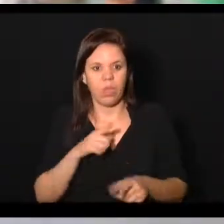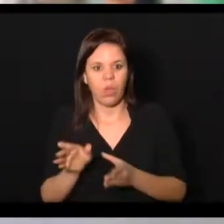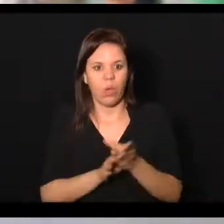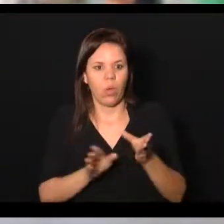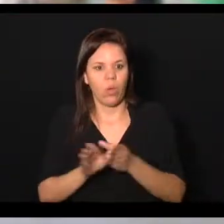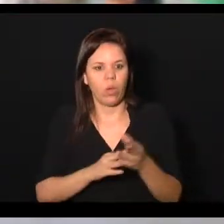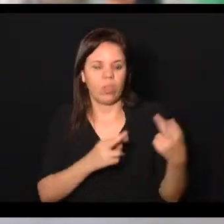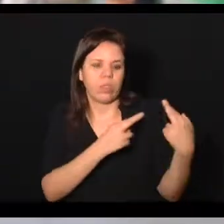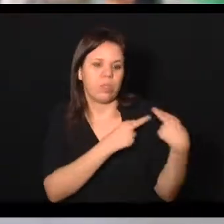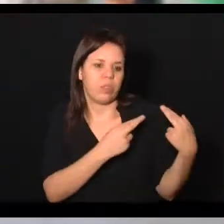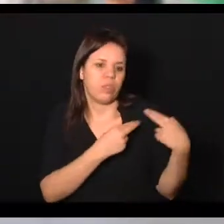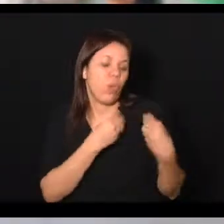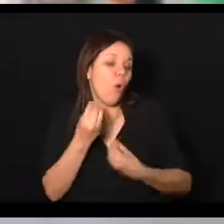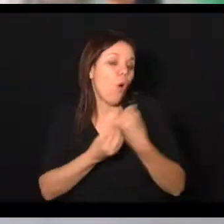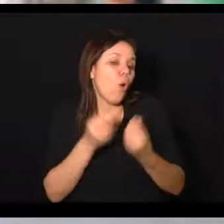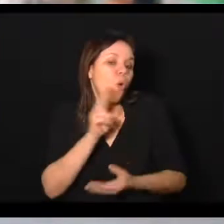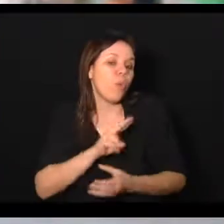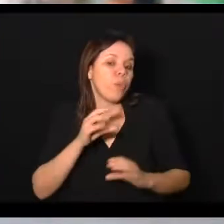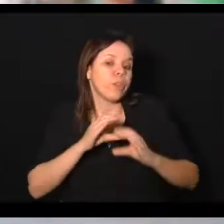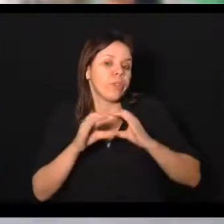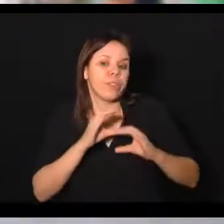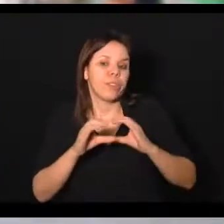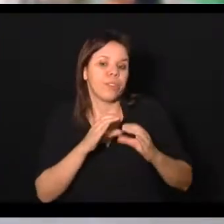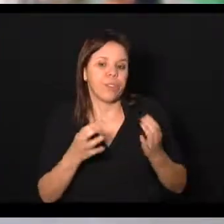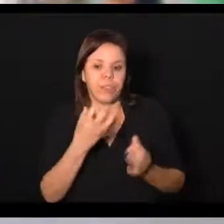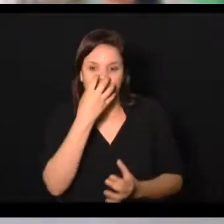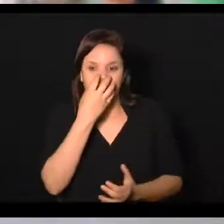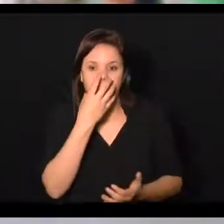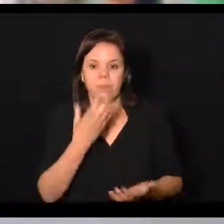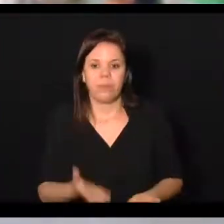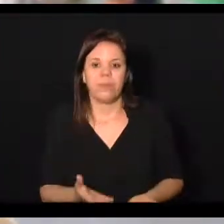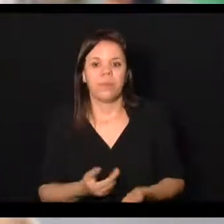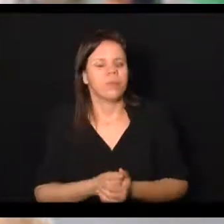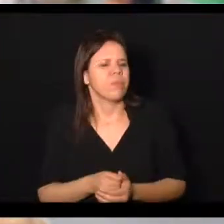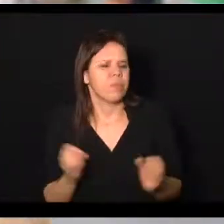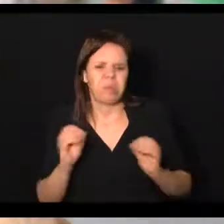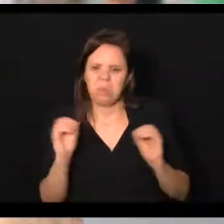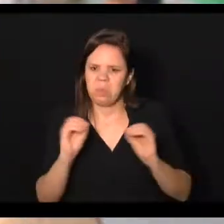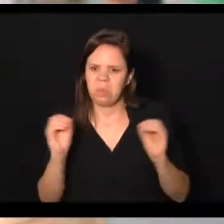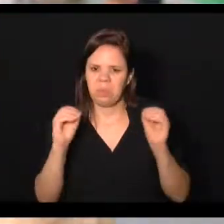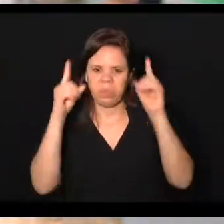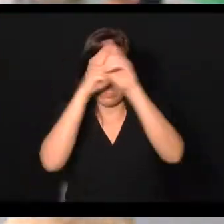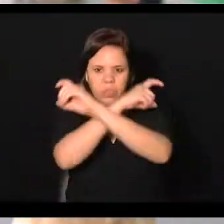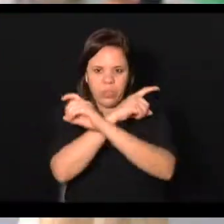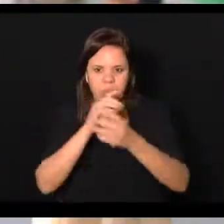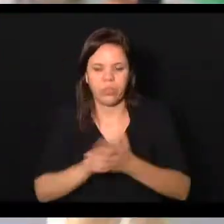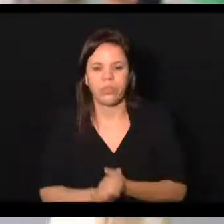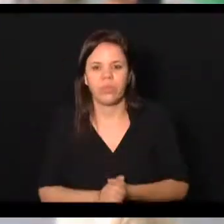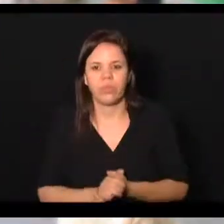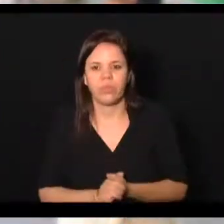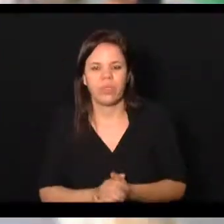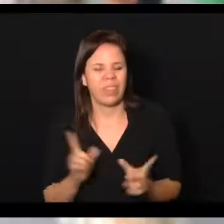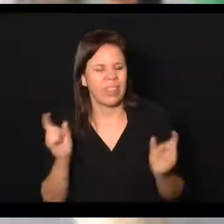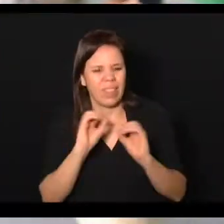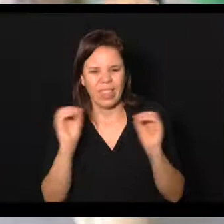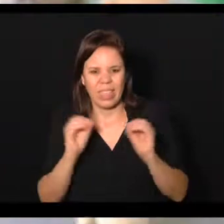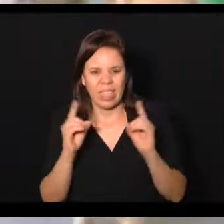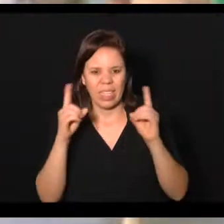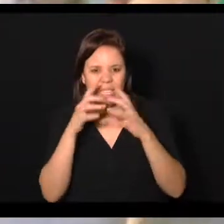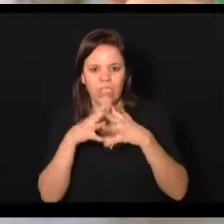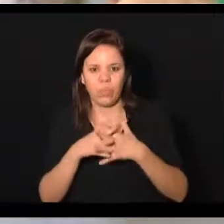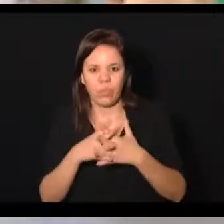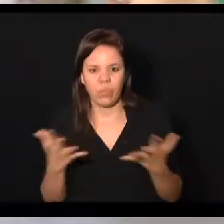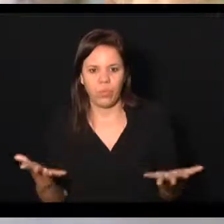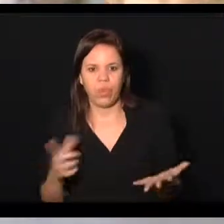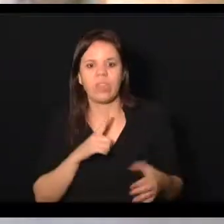os responsáveis a como utilizar essa comunicação. Não é nada difícil, não é nada complexo, nada que eles não consigam fazer, mas